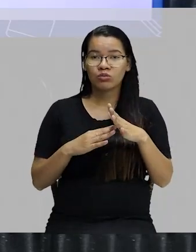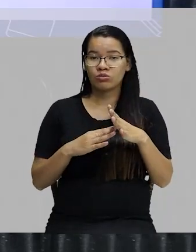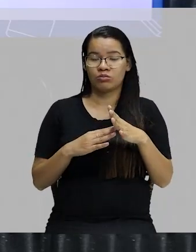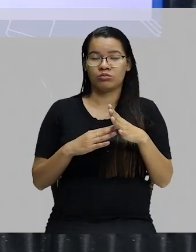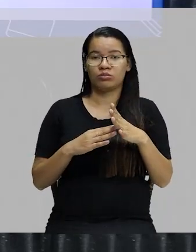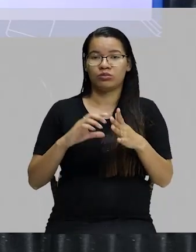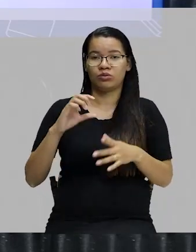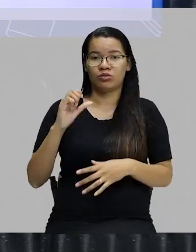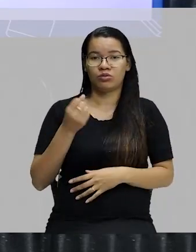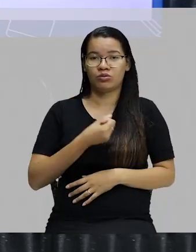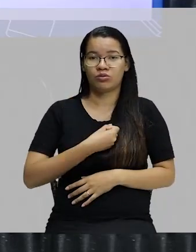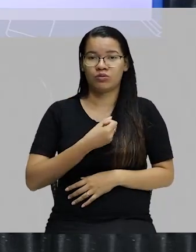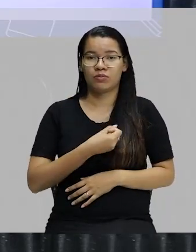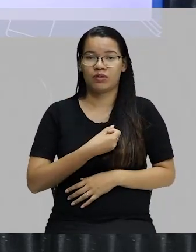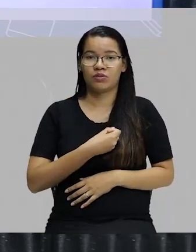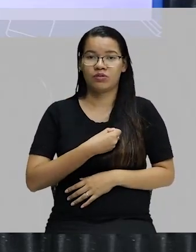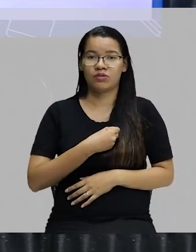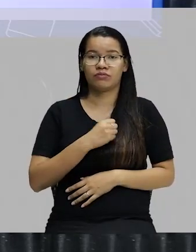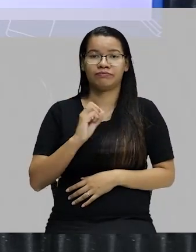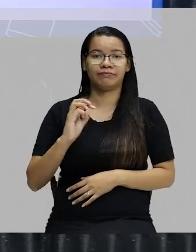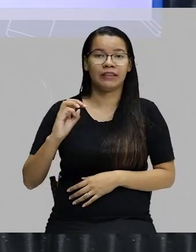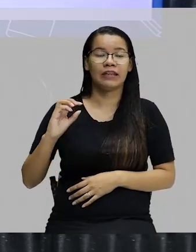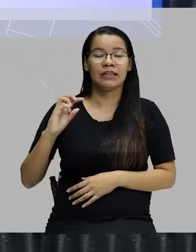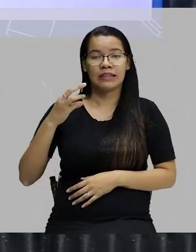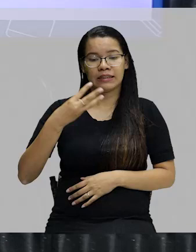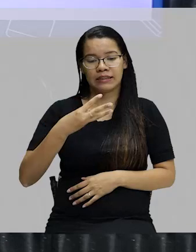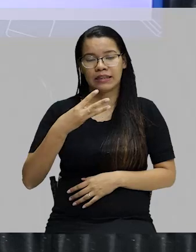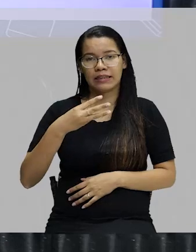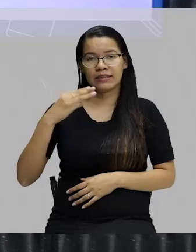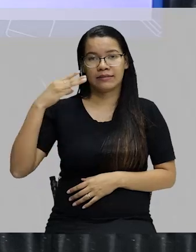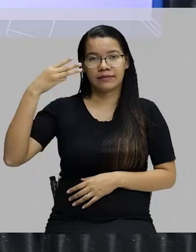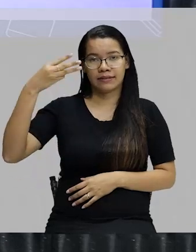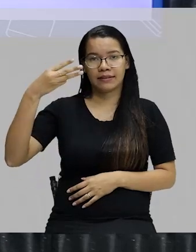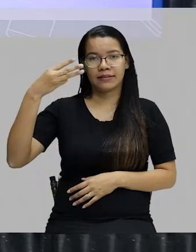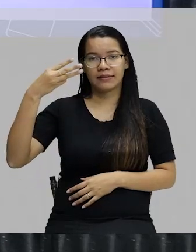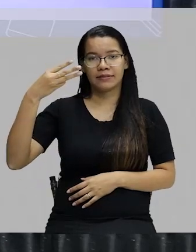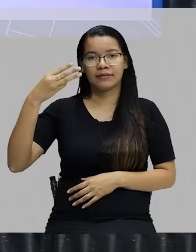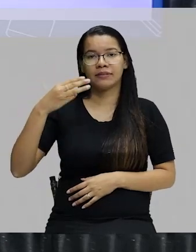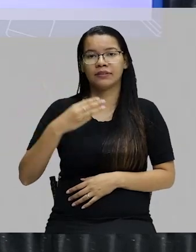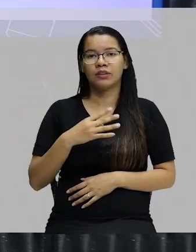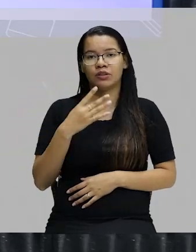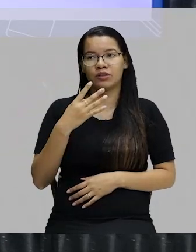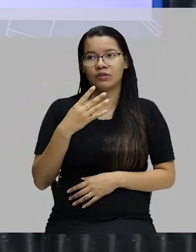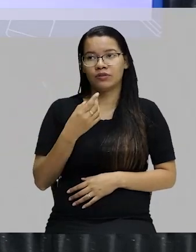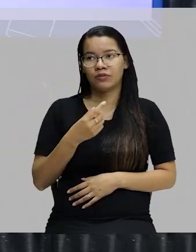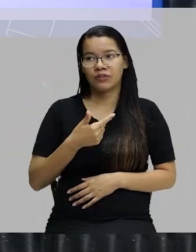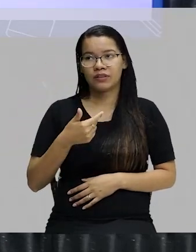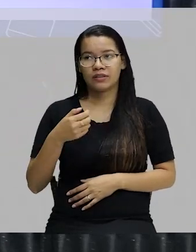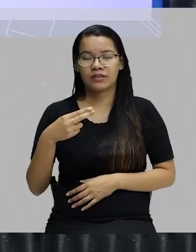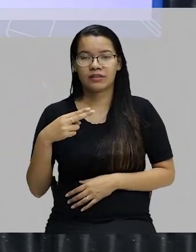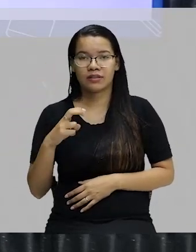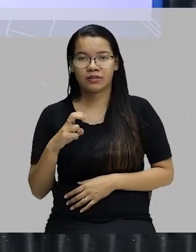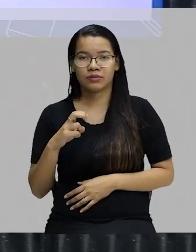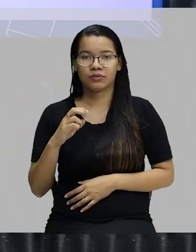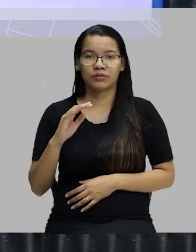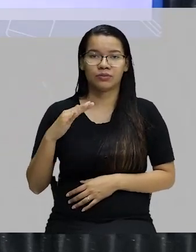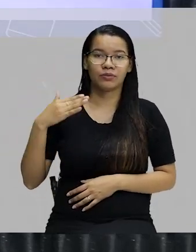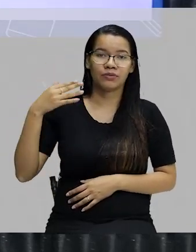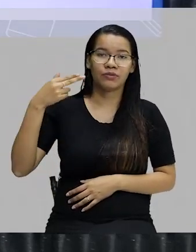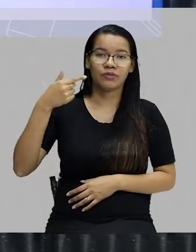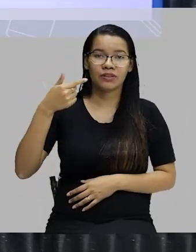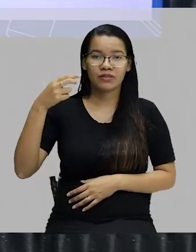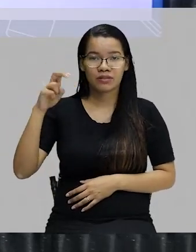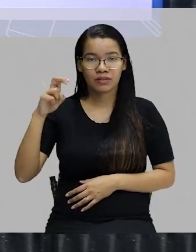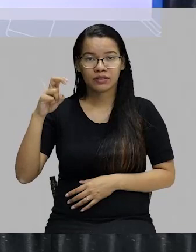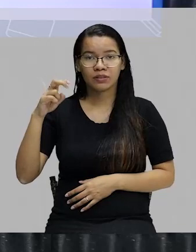quadrado, 16. 5 ao quadrado, 25. 6 ao quadrado, 36.